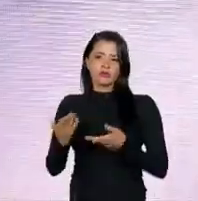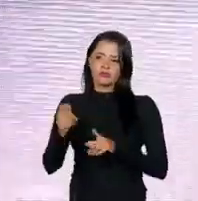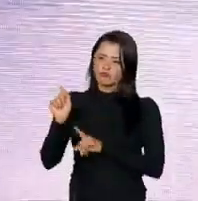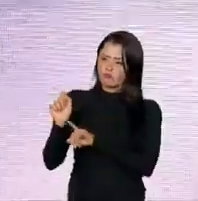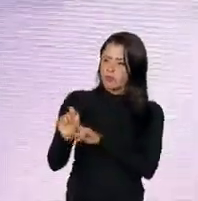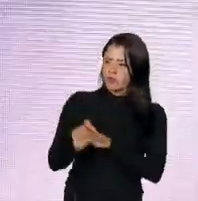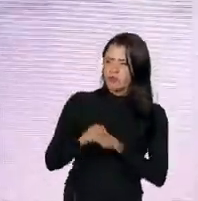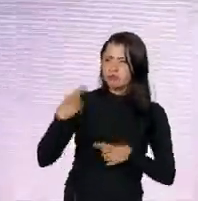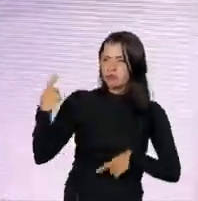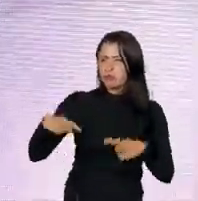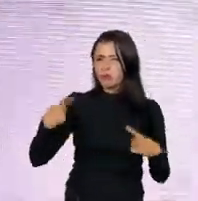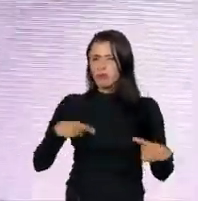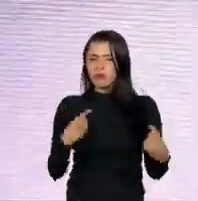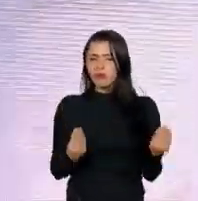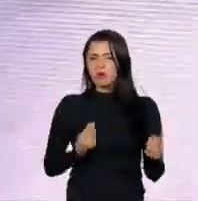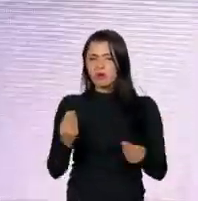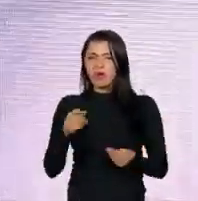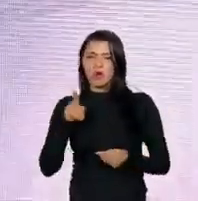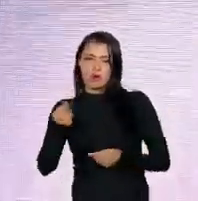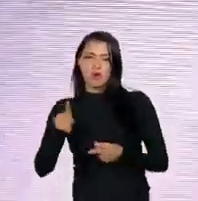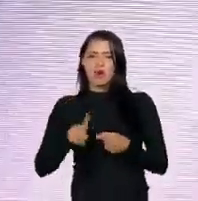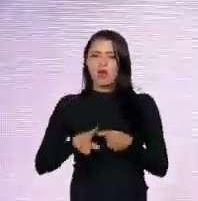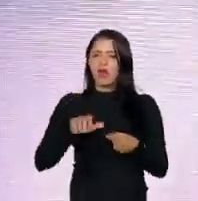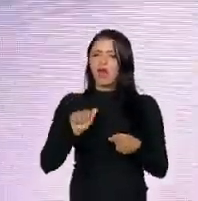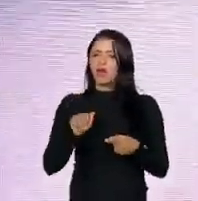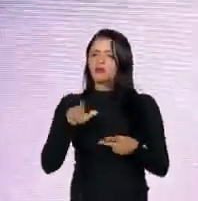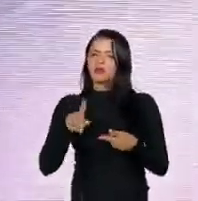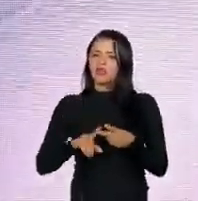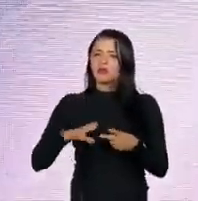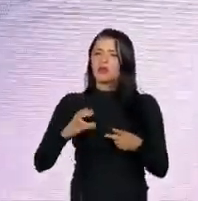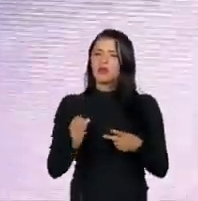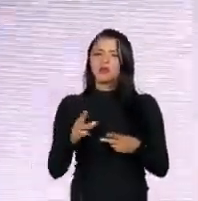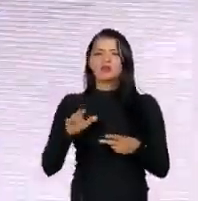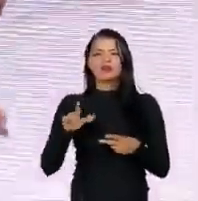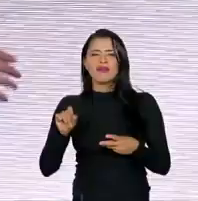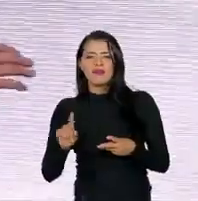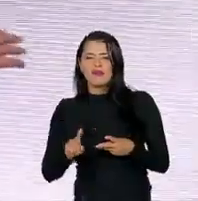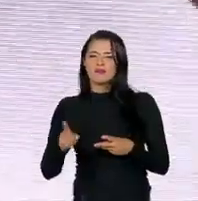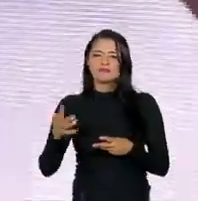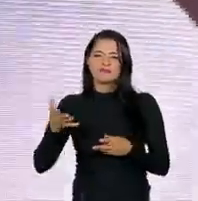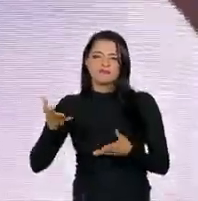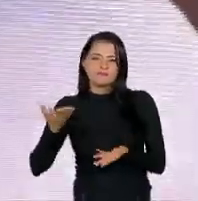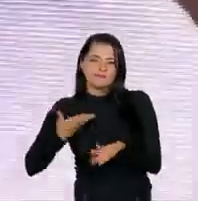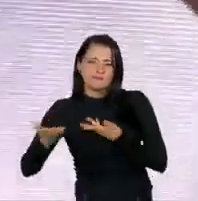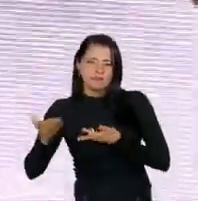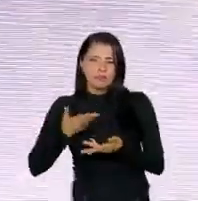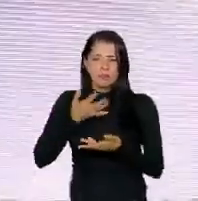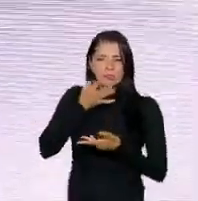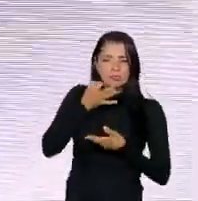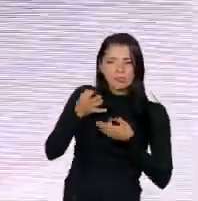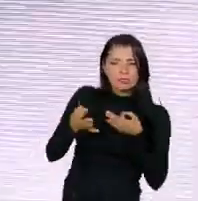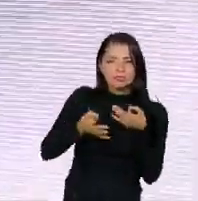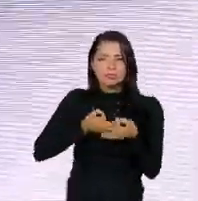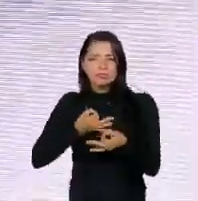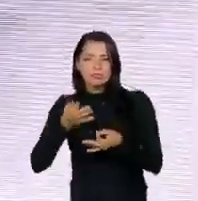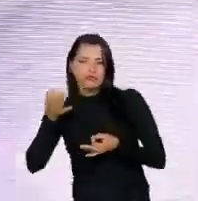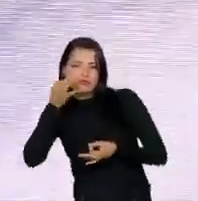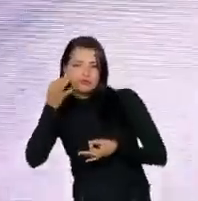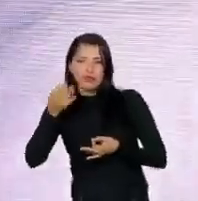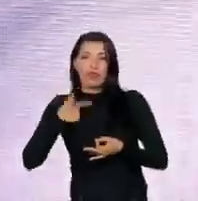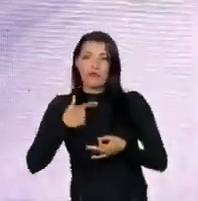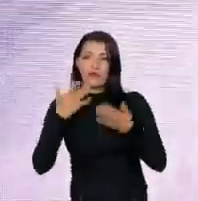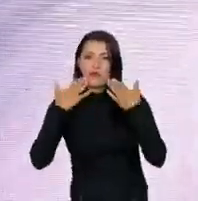meses discutindo com a Undime, com o Conced, ouvindo, né? E eu vou fazer um pouco uma apresentação